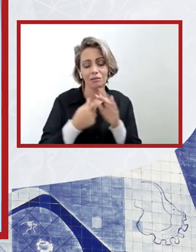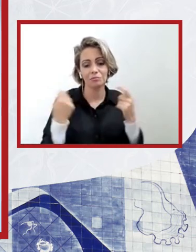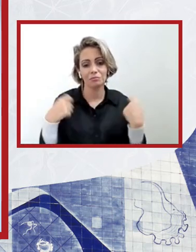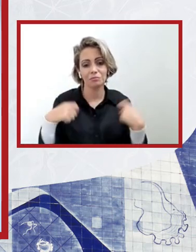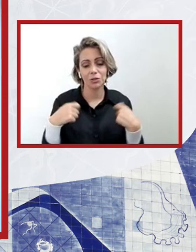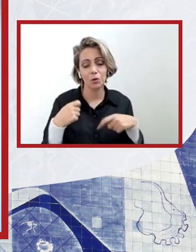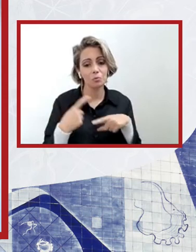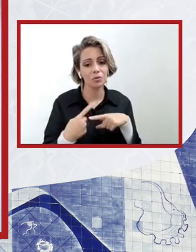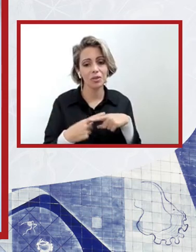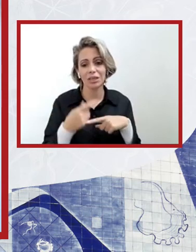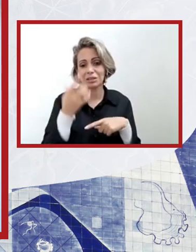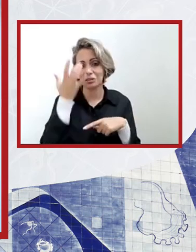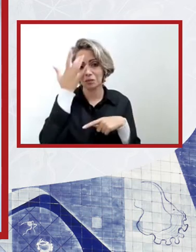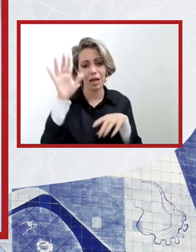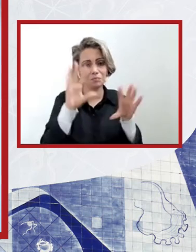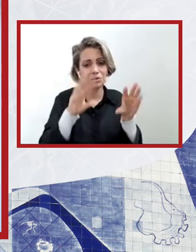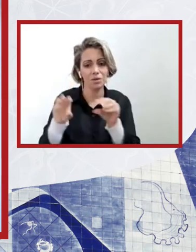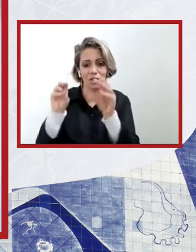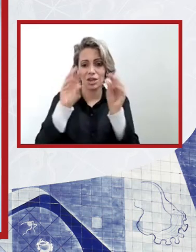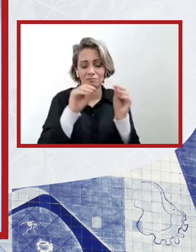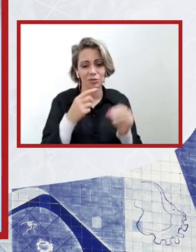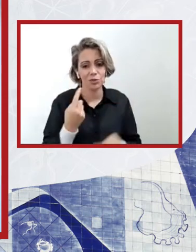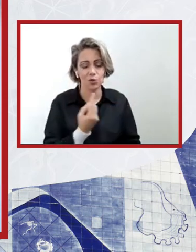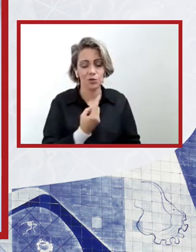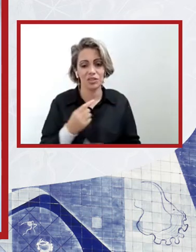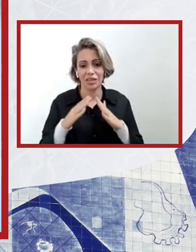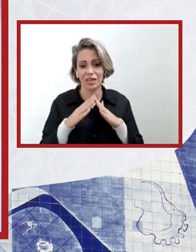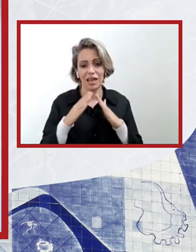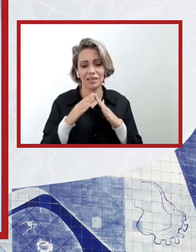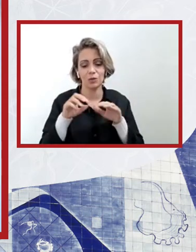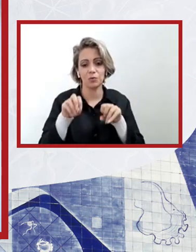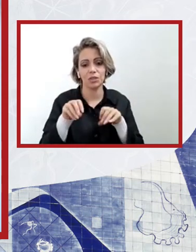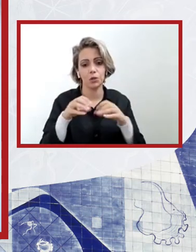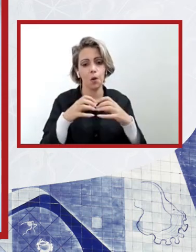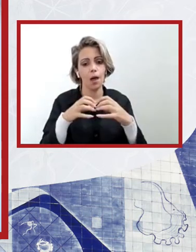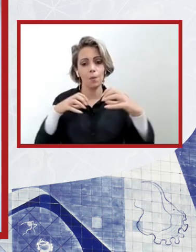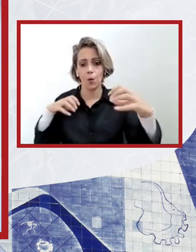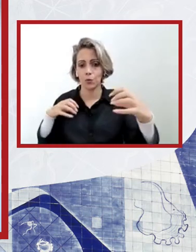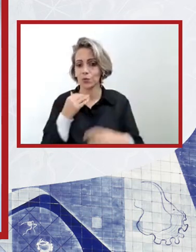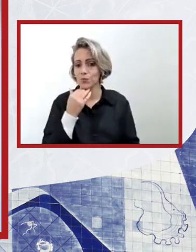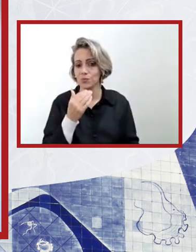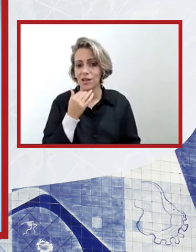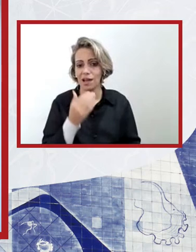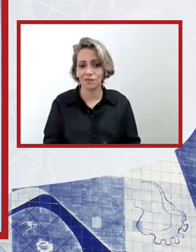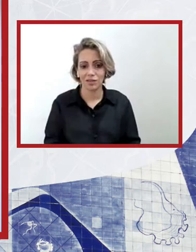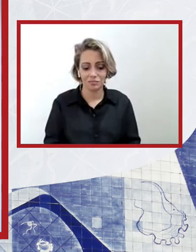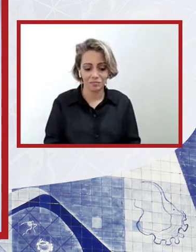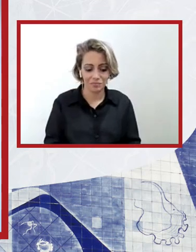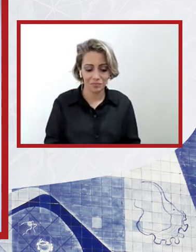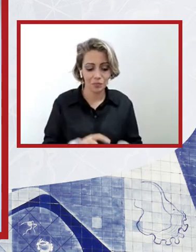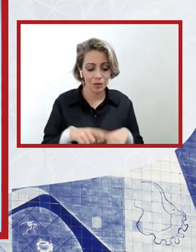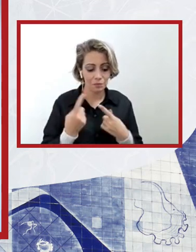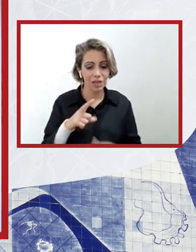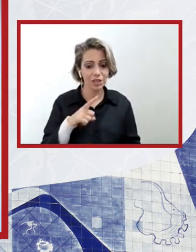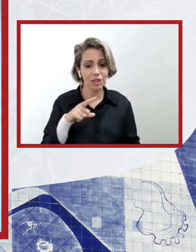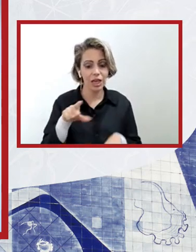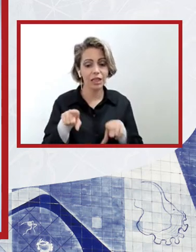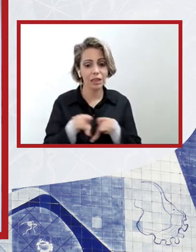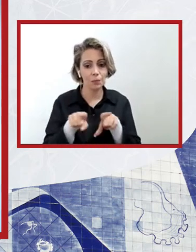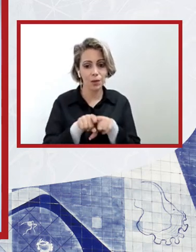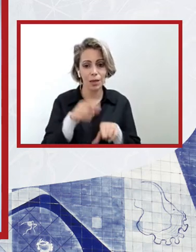Mas também vi situações de pessoas de uma pessoa que só sabia utilizar o